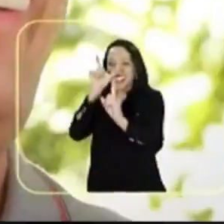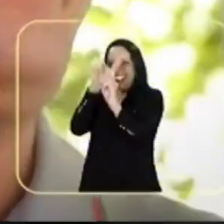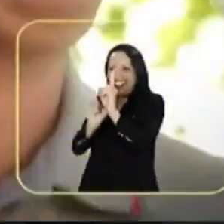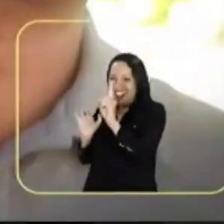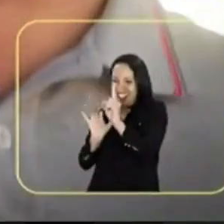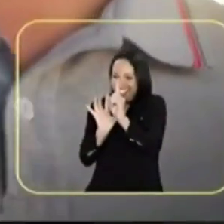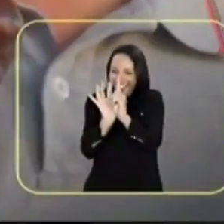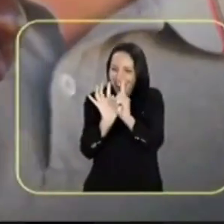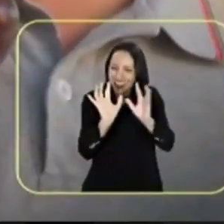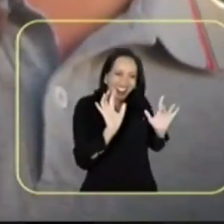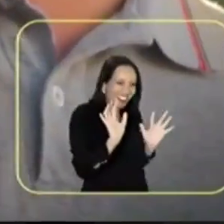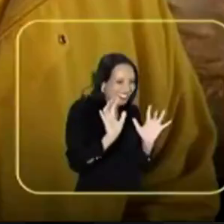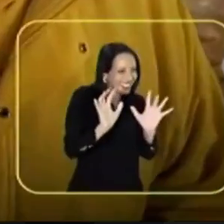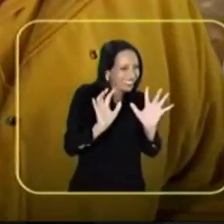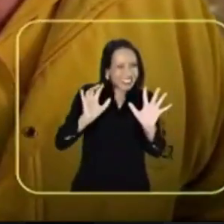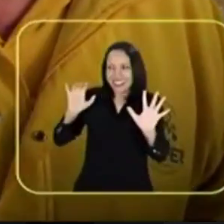Tarcísio,